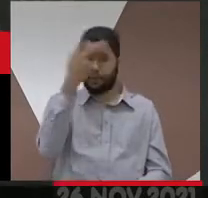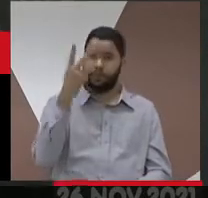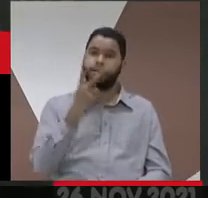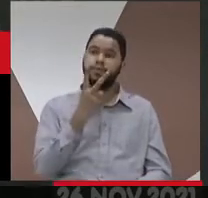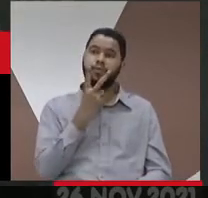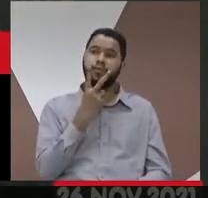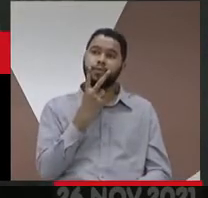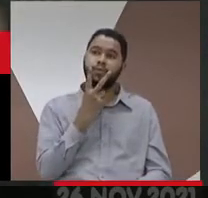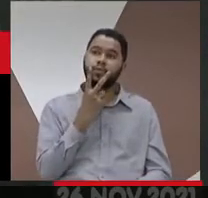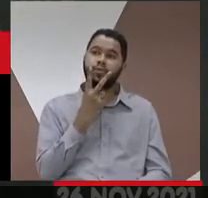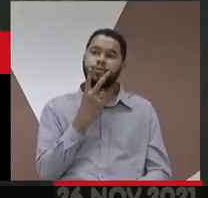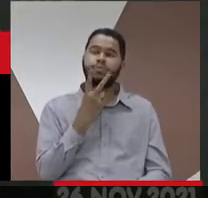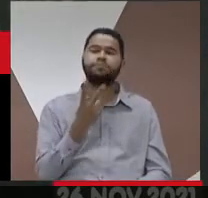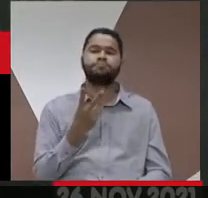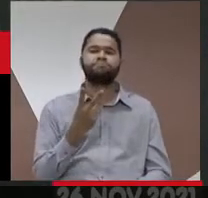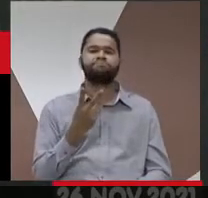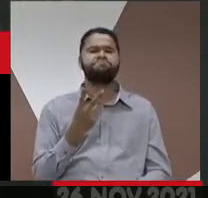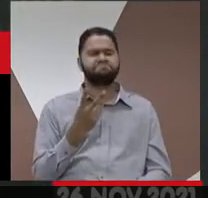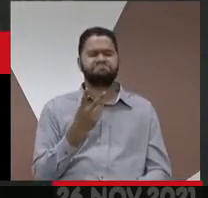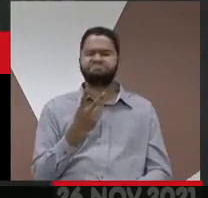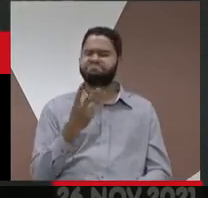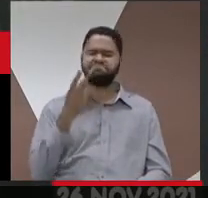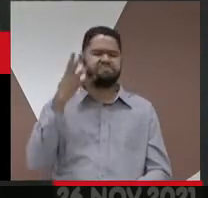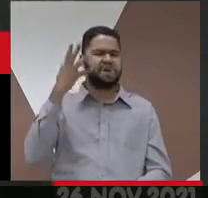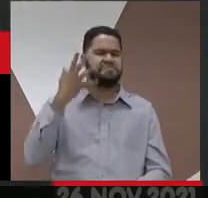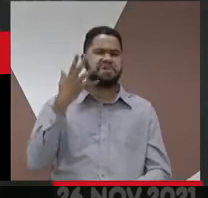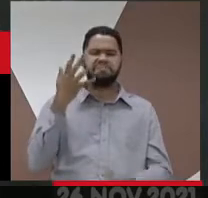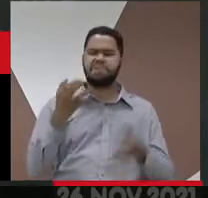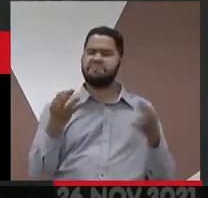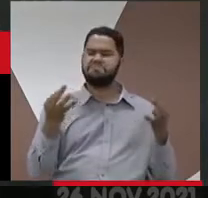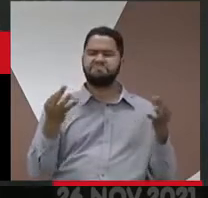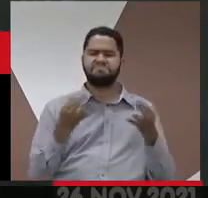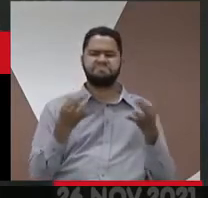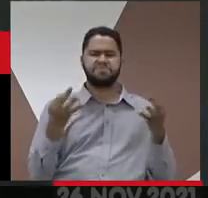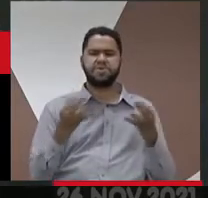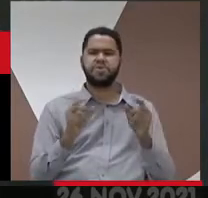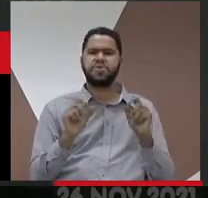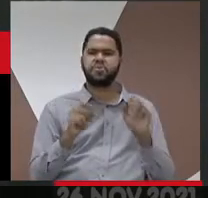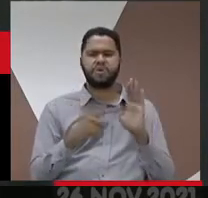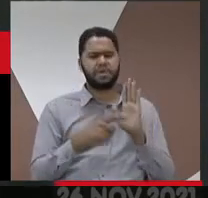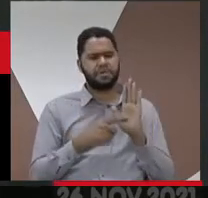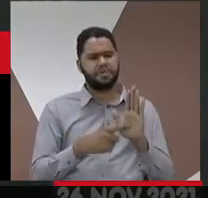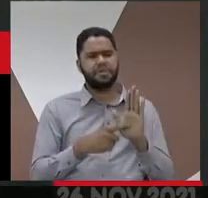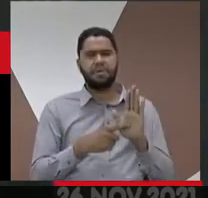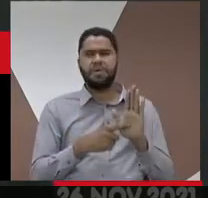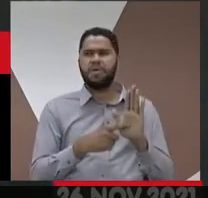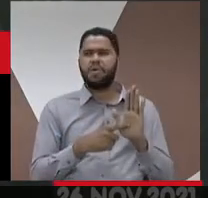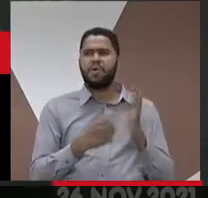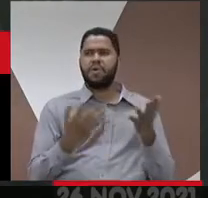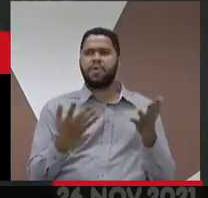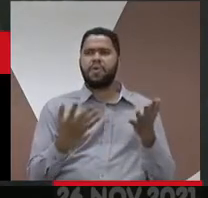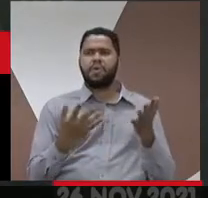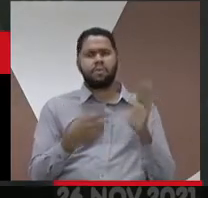Medioli, com muita maestria, apresentou ali, diz assim, espedaçou, mostrou a